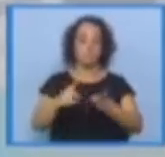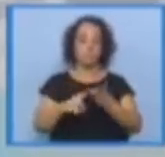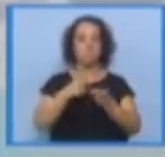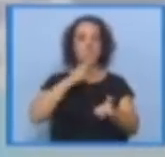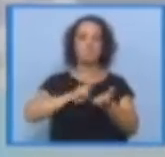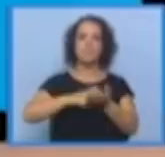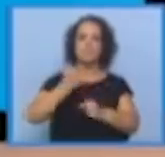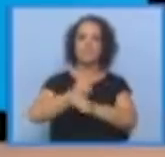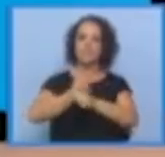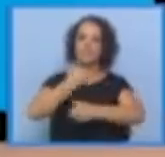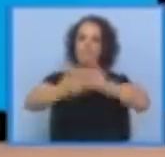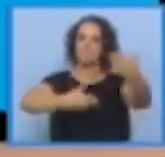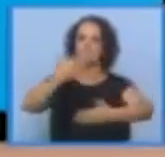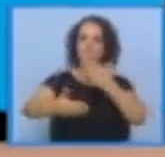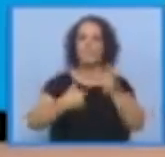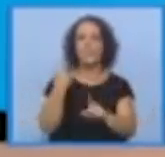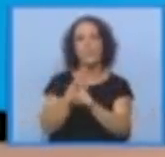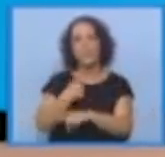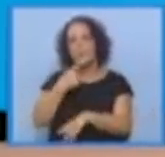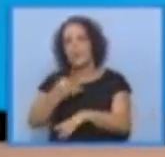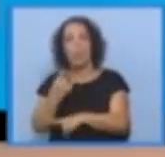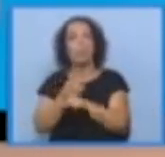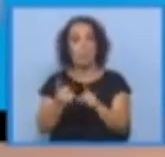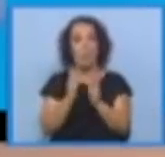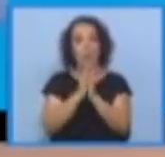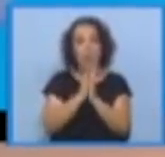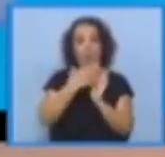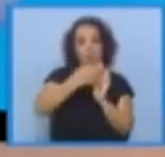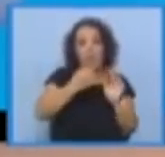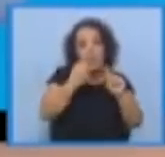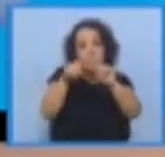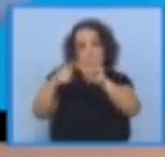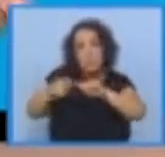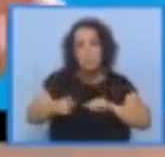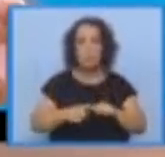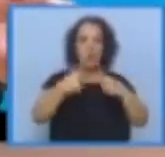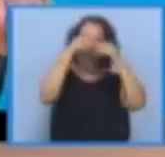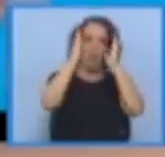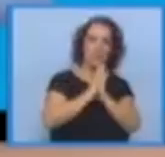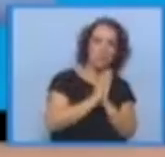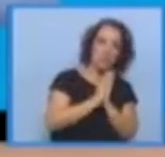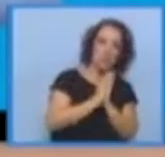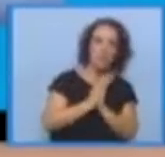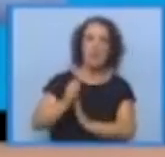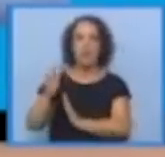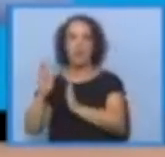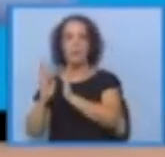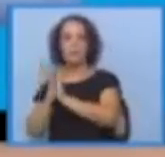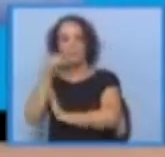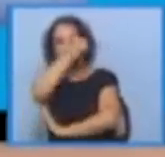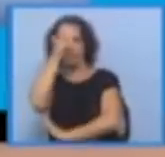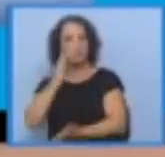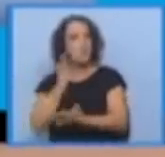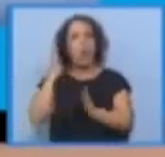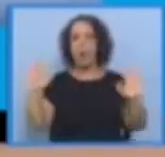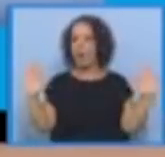apostólica. As devoções que a gente tem, porque há muitas devoçõezinhas, é a Nossa Senhora e a Eucaristia, só. De